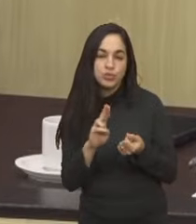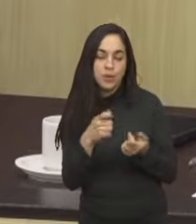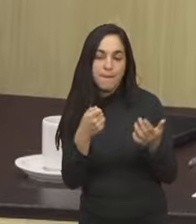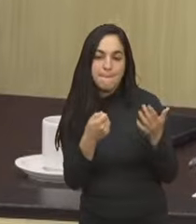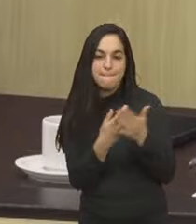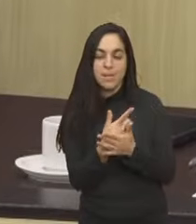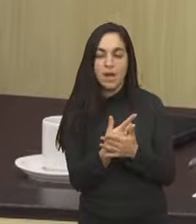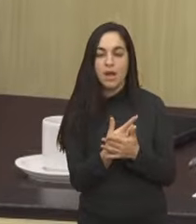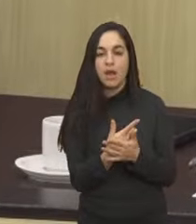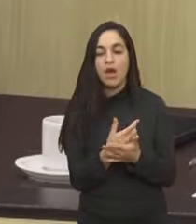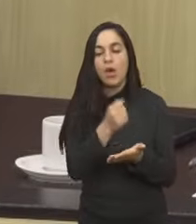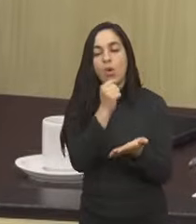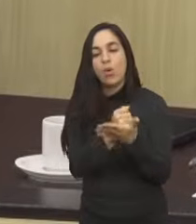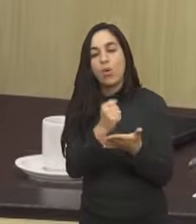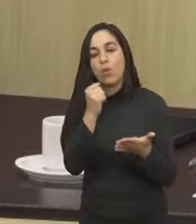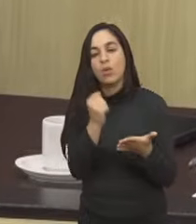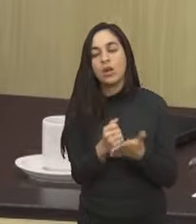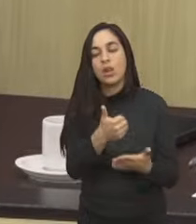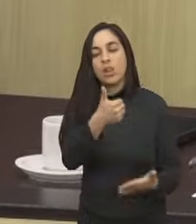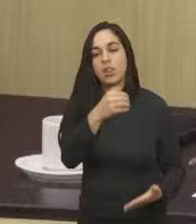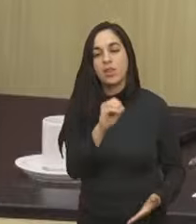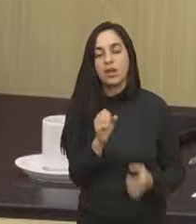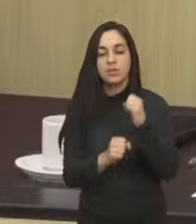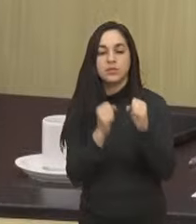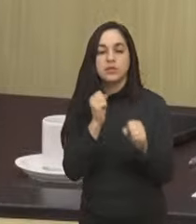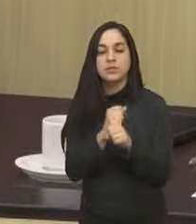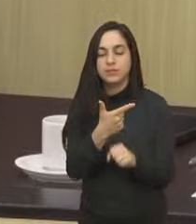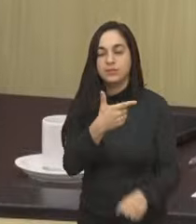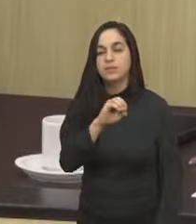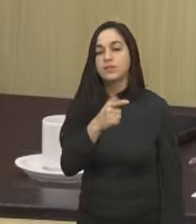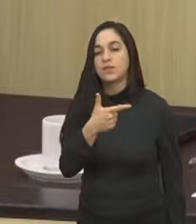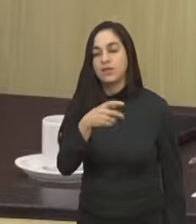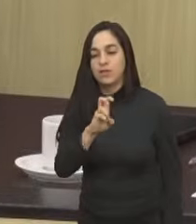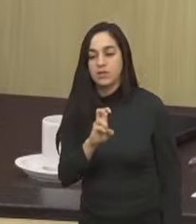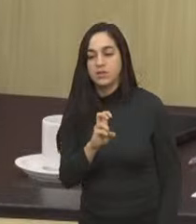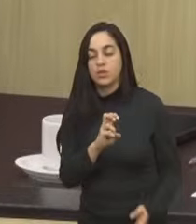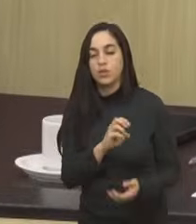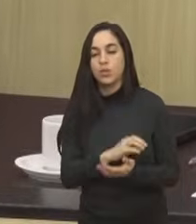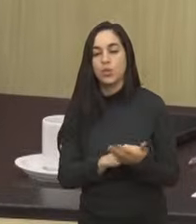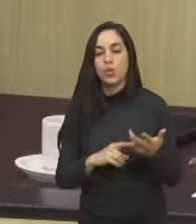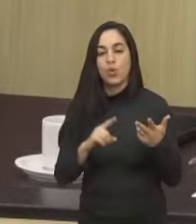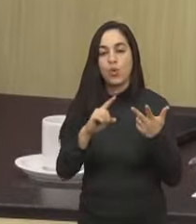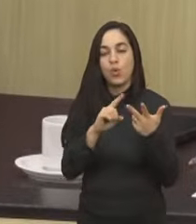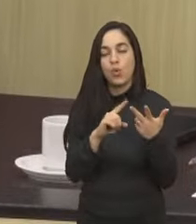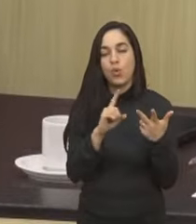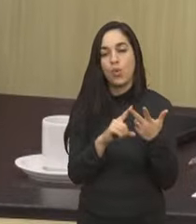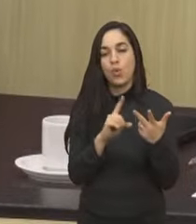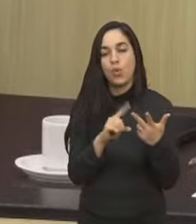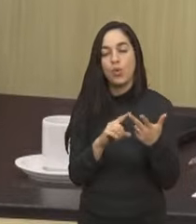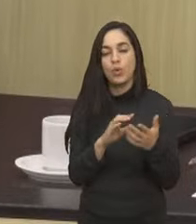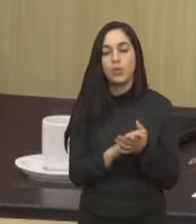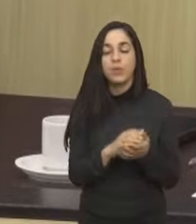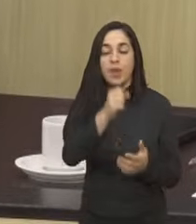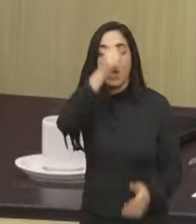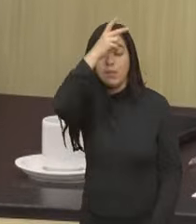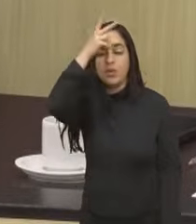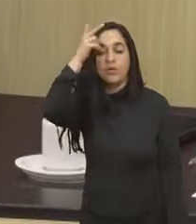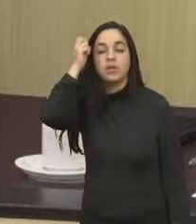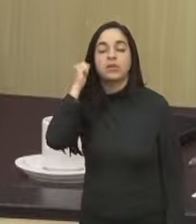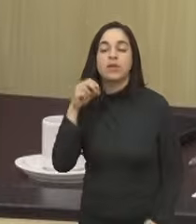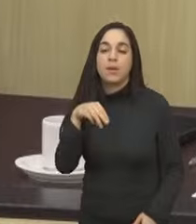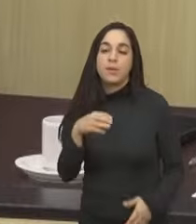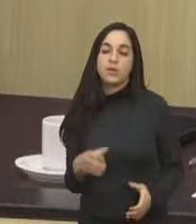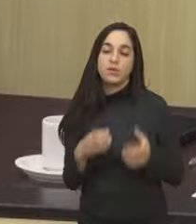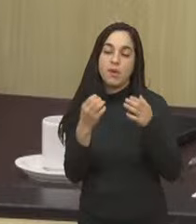custear o contrato 10/2025? 8. A Prefeitura Municipal ou a Fundação Cultural